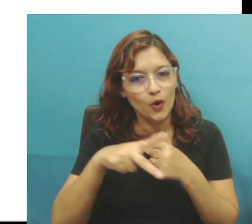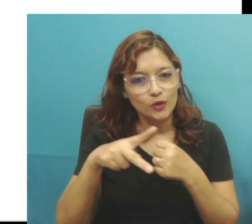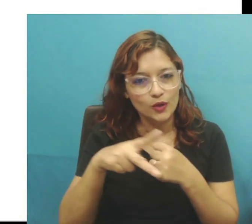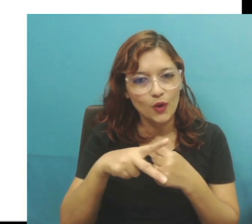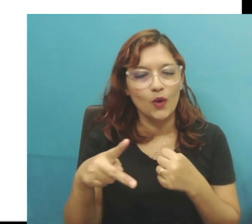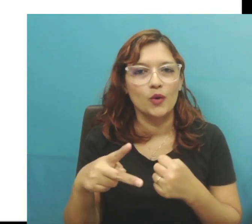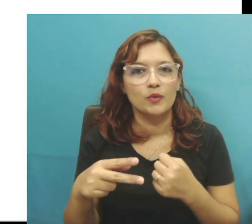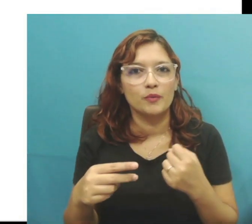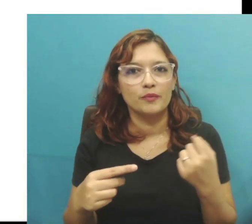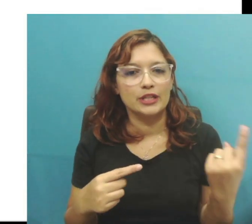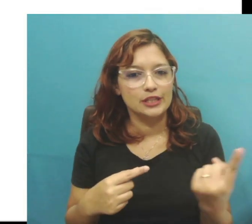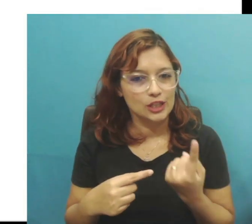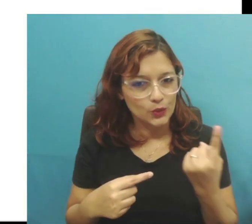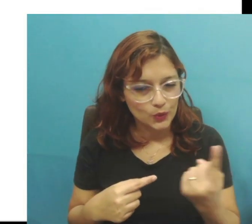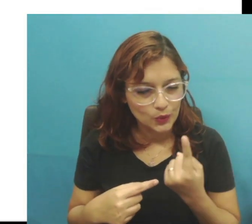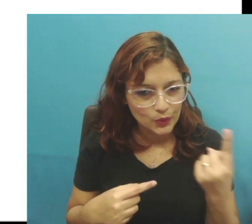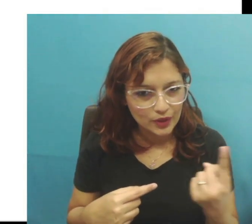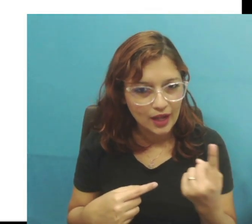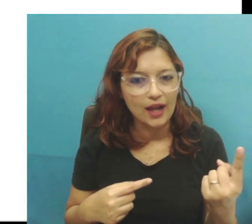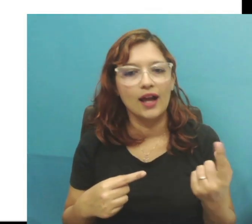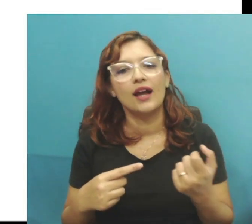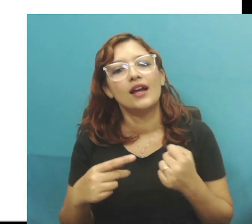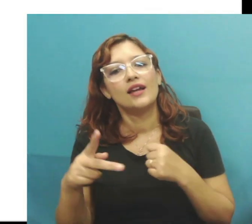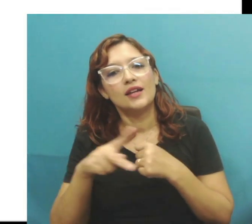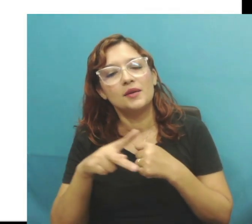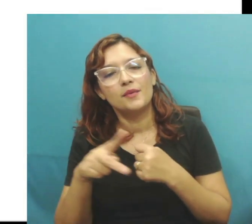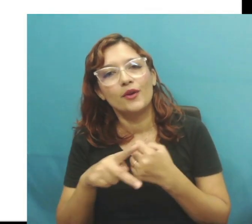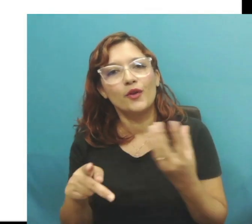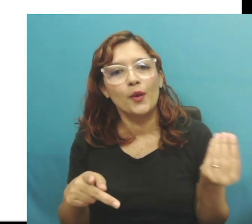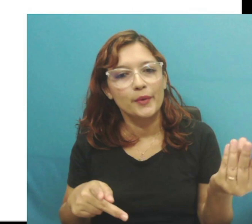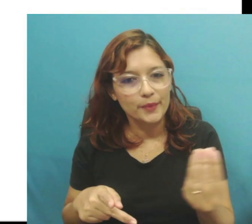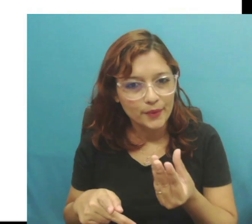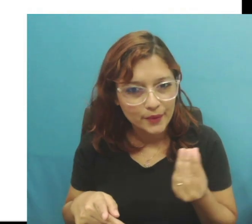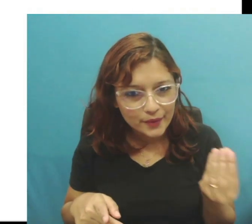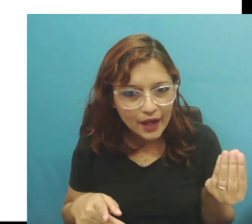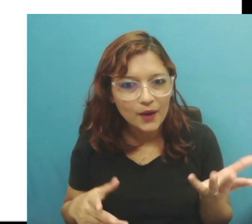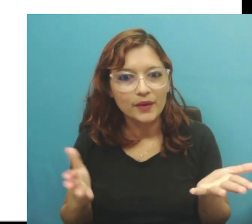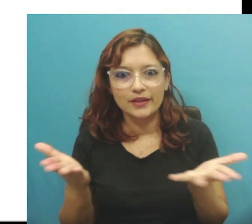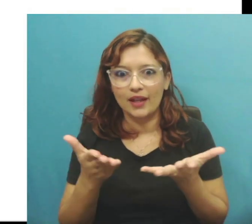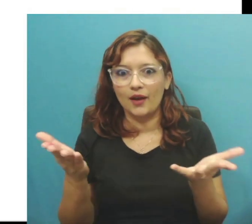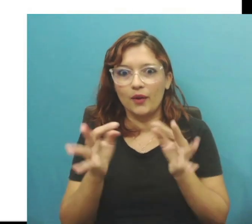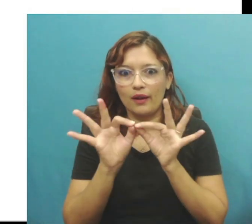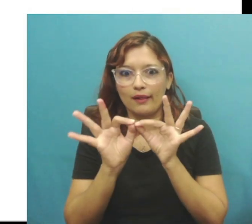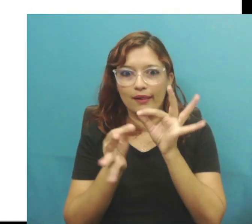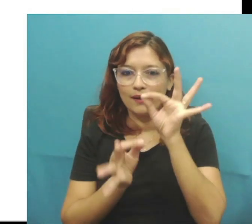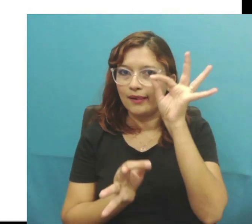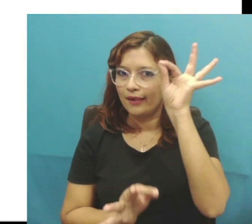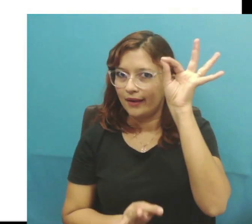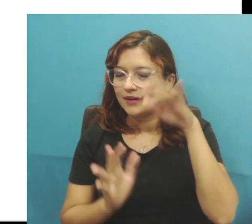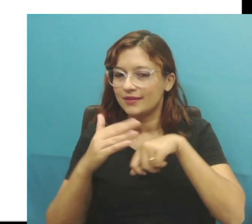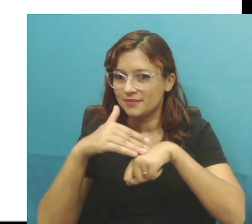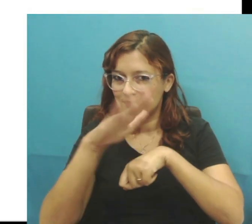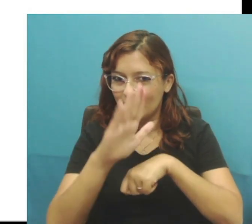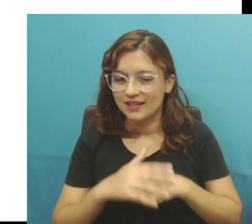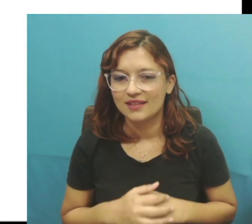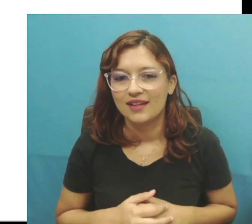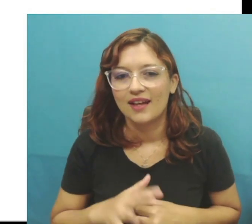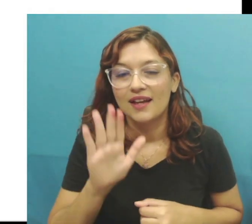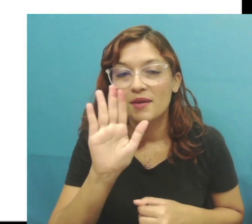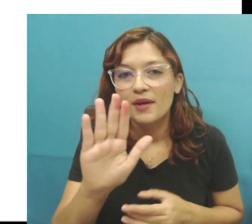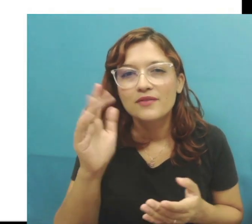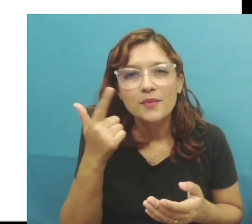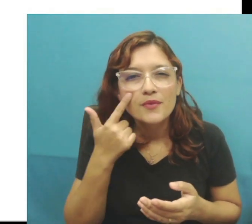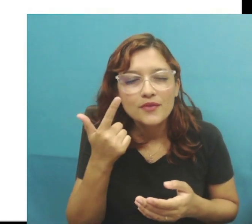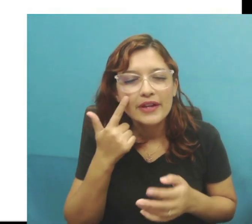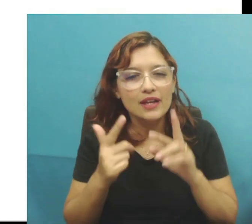Mas veja que tem pronomes no singular e no plural. O vídeo vai ficar